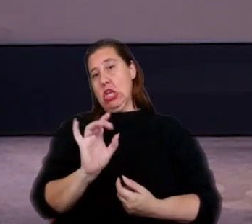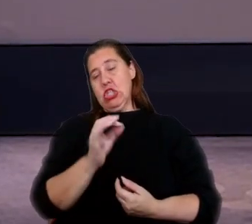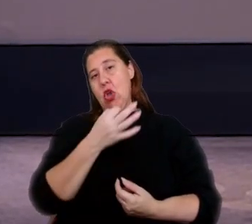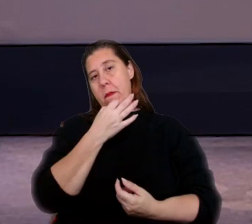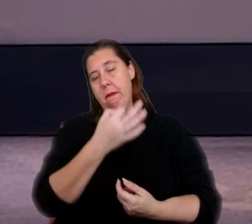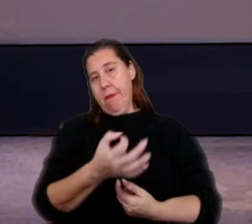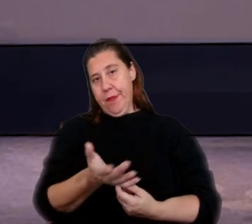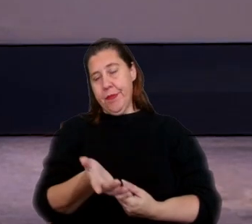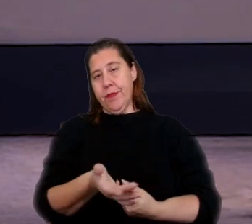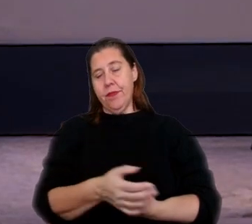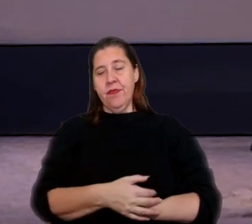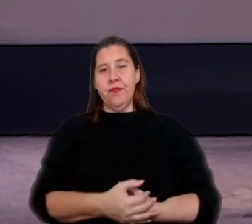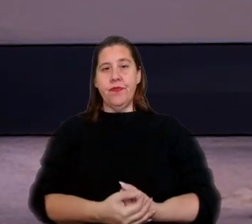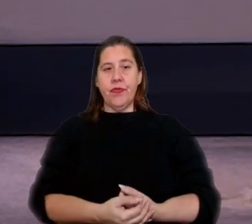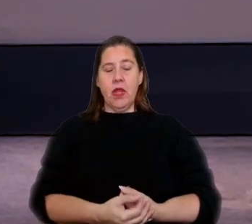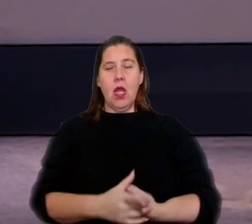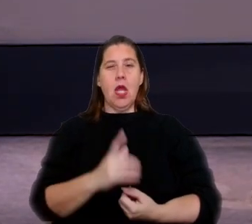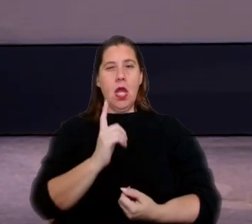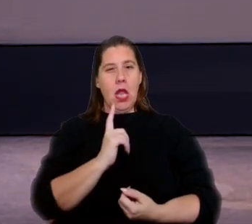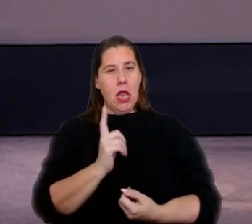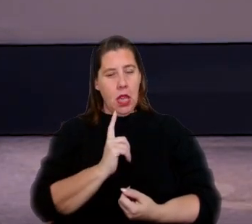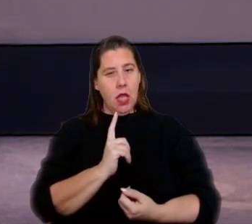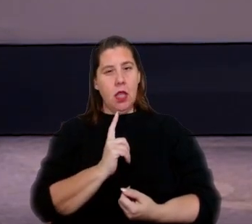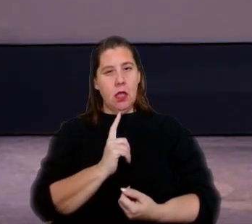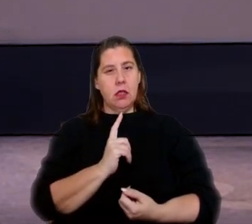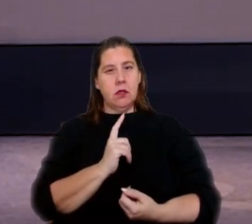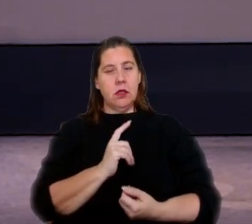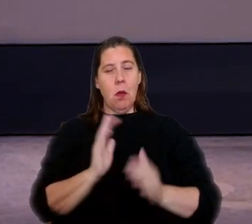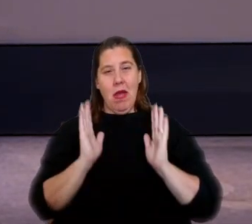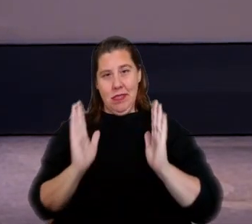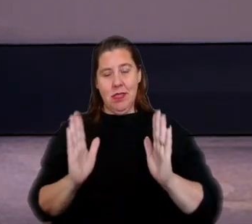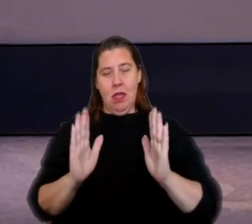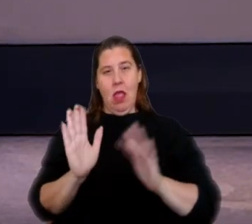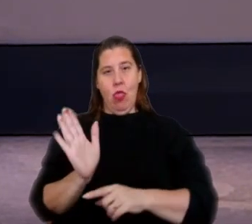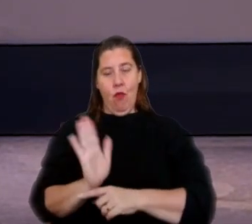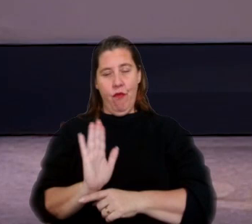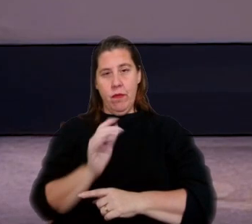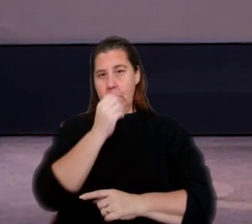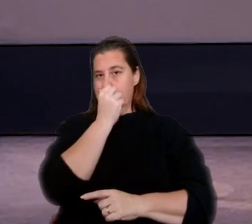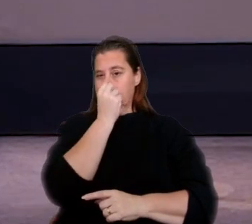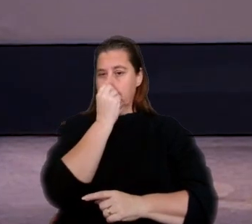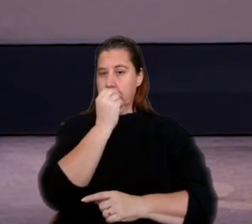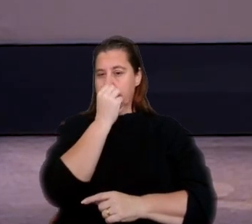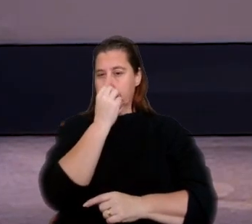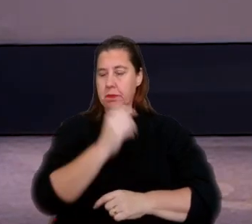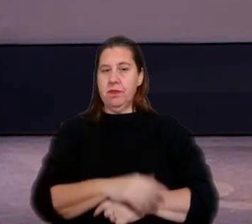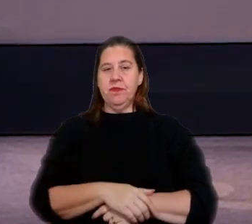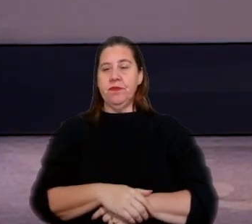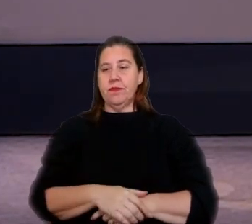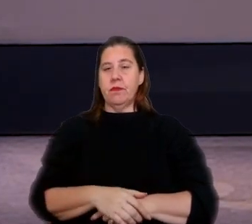Eu queria só fazer um comentário, que tem uma cena do filme que